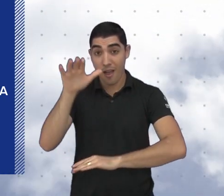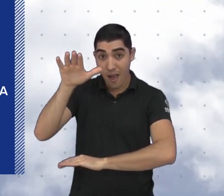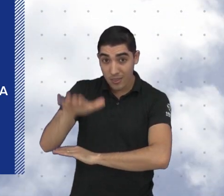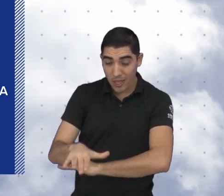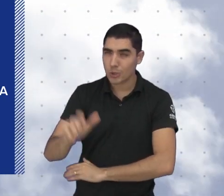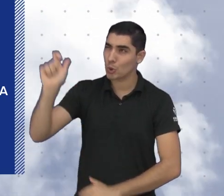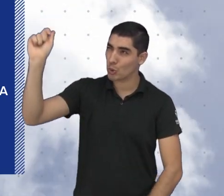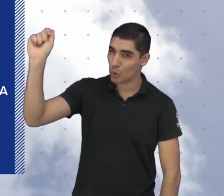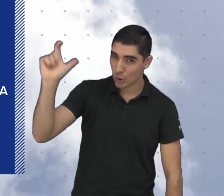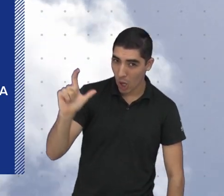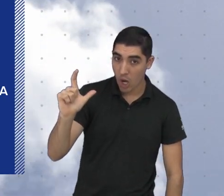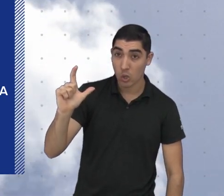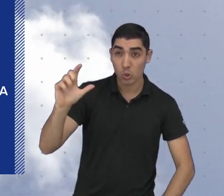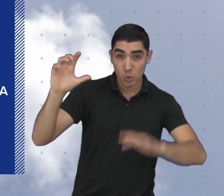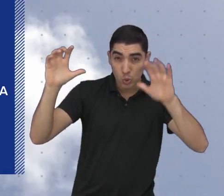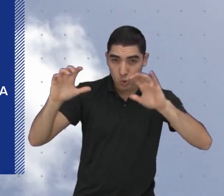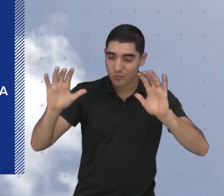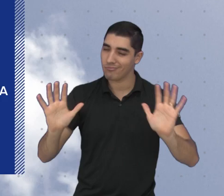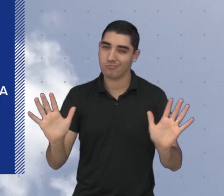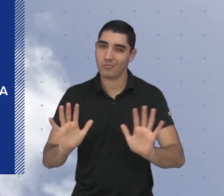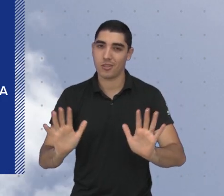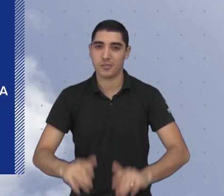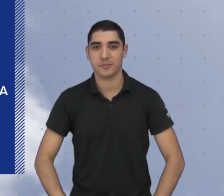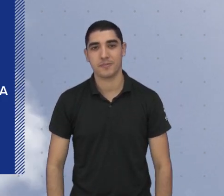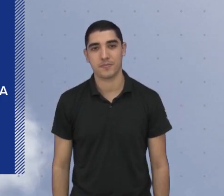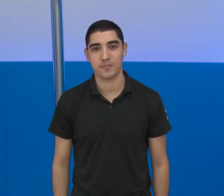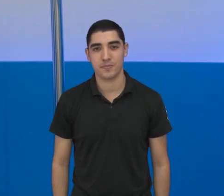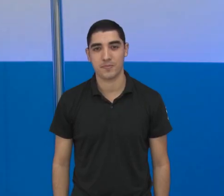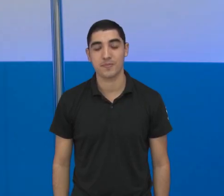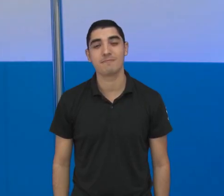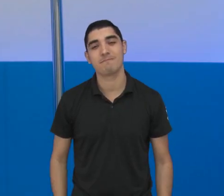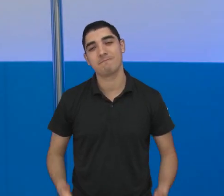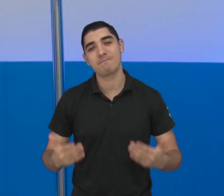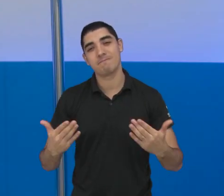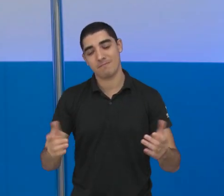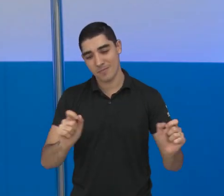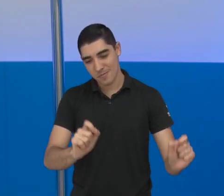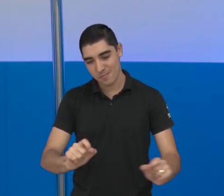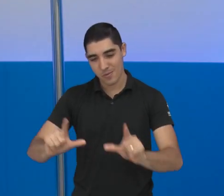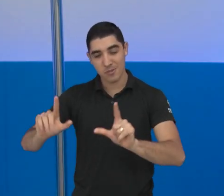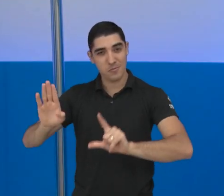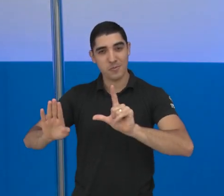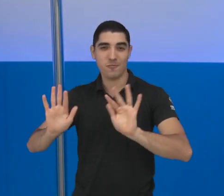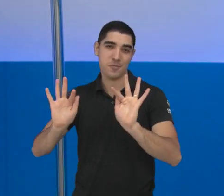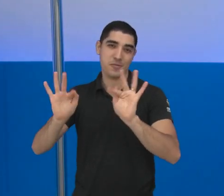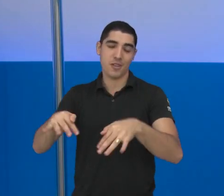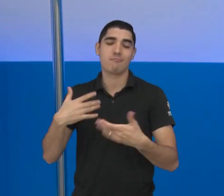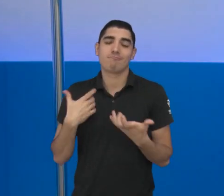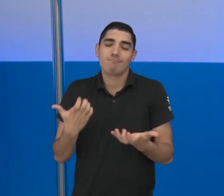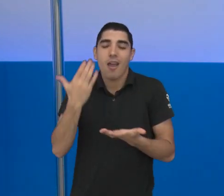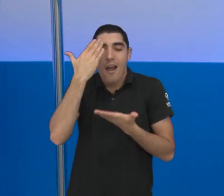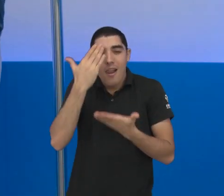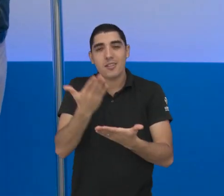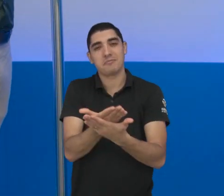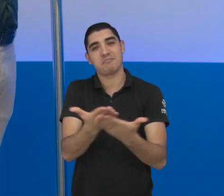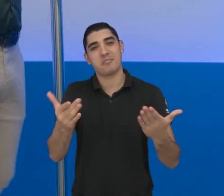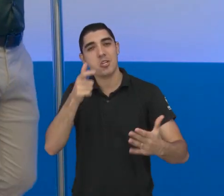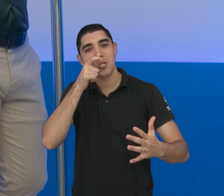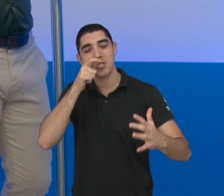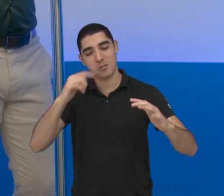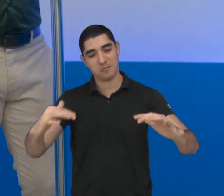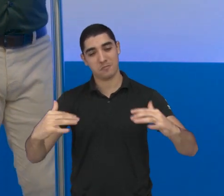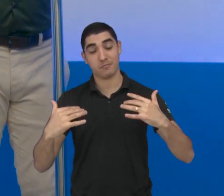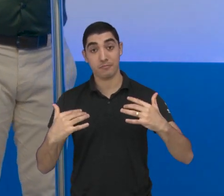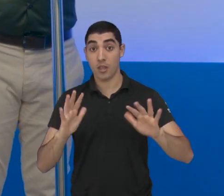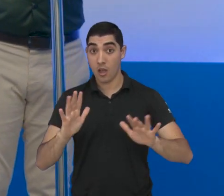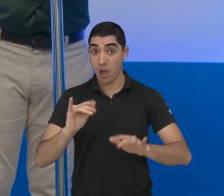será ensolarada e com pouca chance de chuva. E é isso, pessoal. Chegou ao fim o boletim de hoje. Quero agradecer pela sua